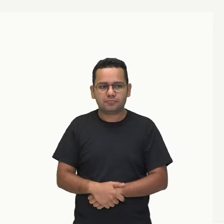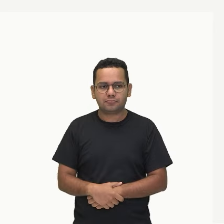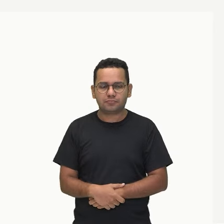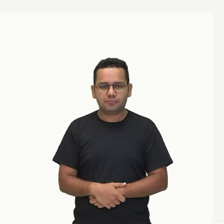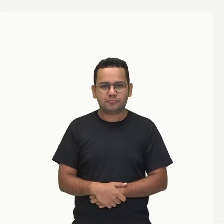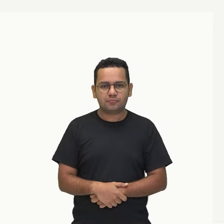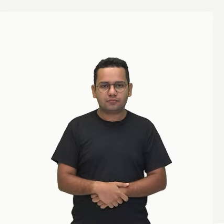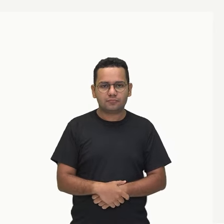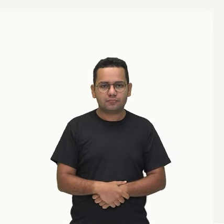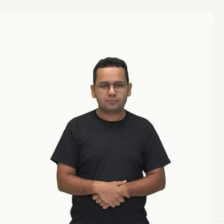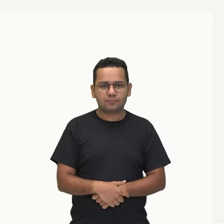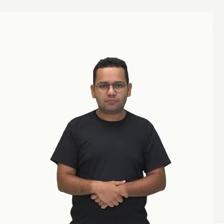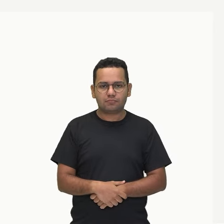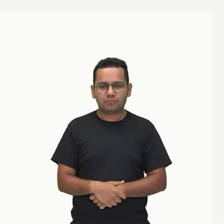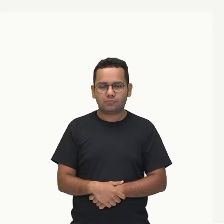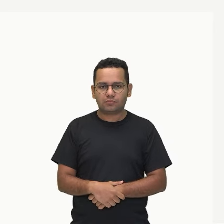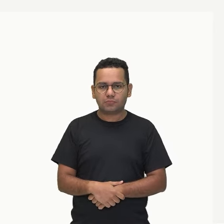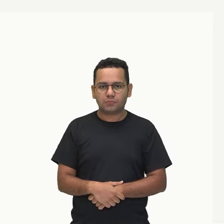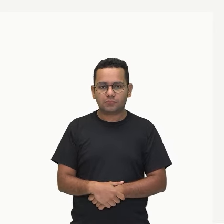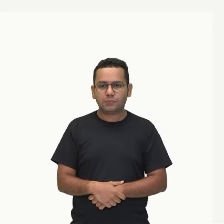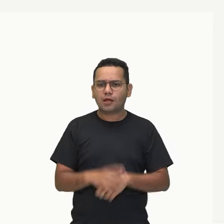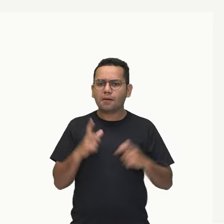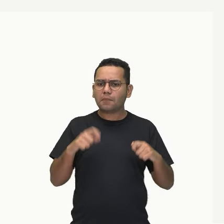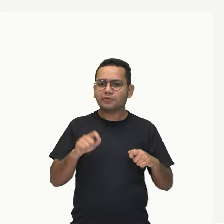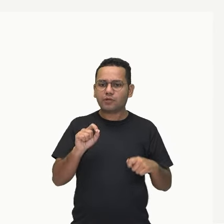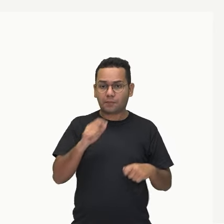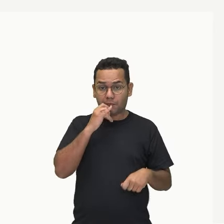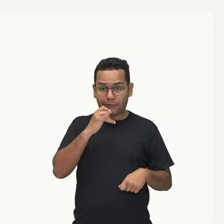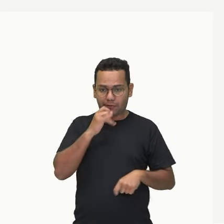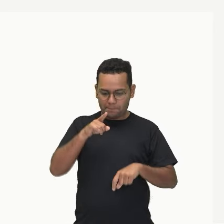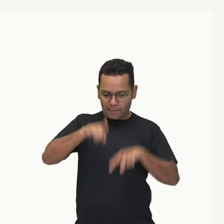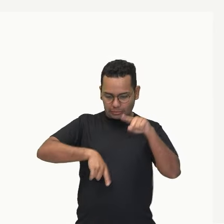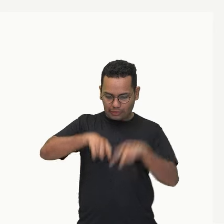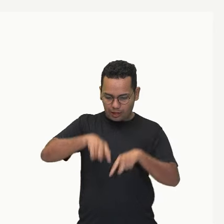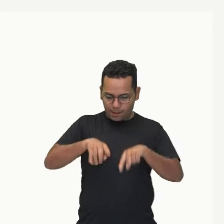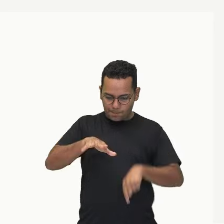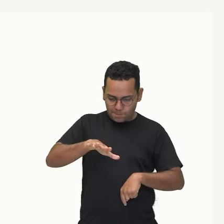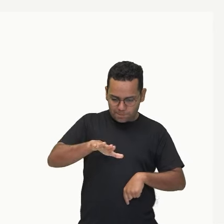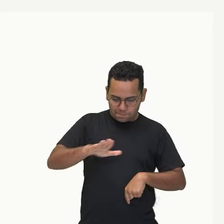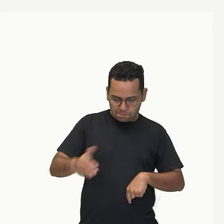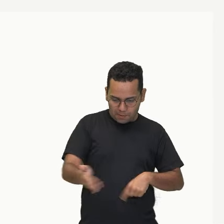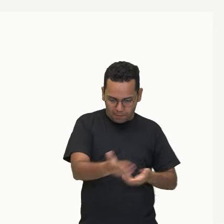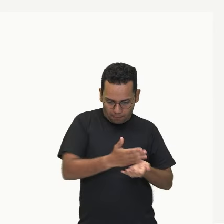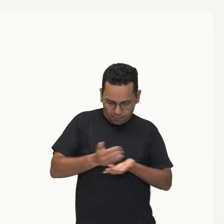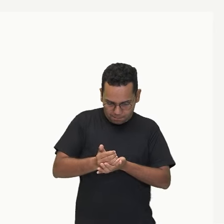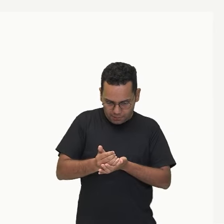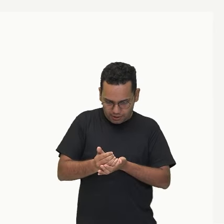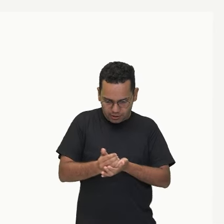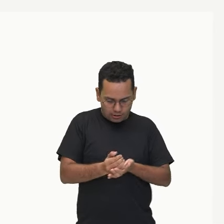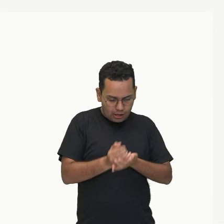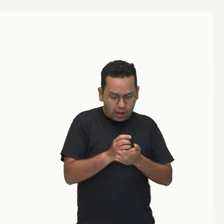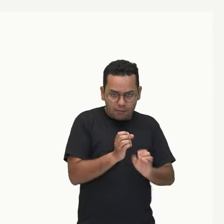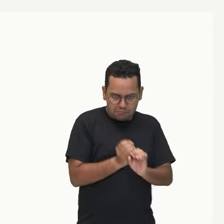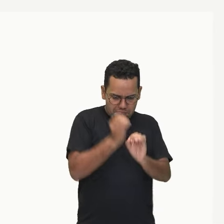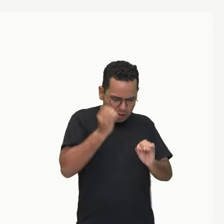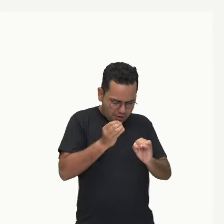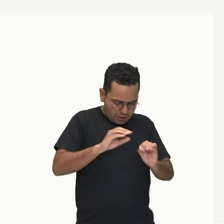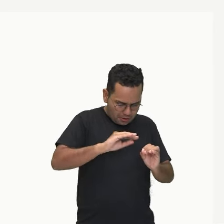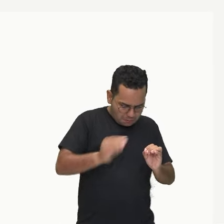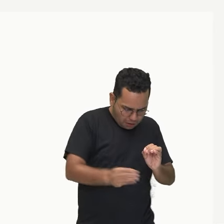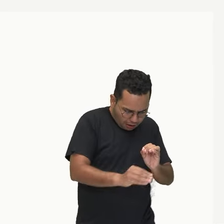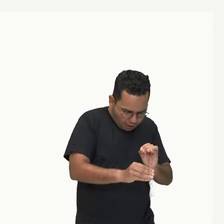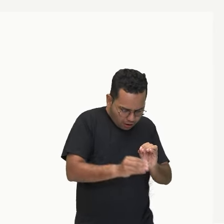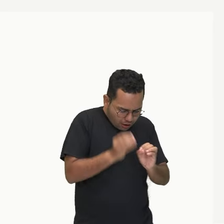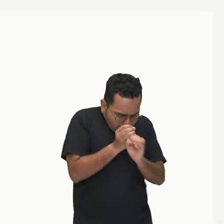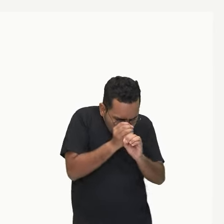quê? Eu posso levar para o laboratório, eu posso comprovar essa verdade ou não, tá?